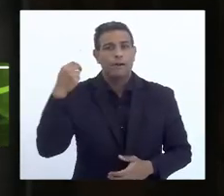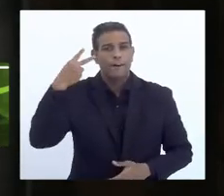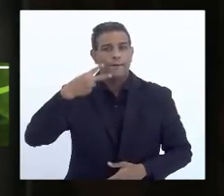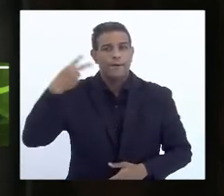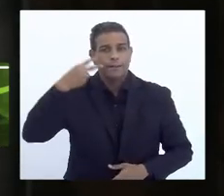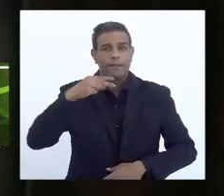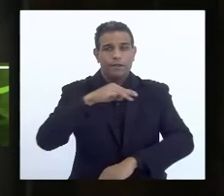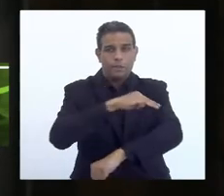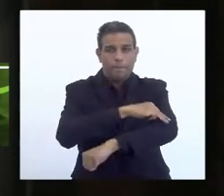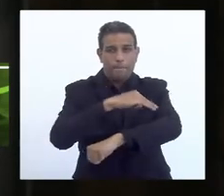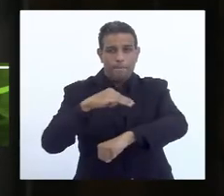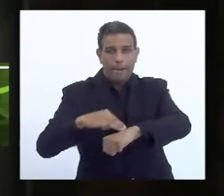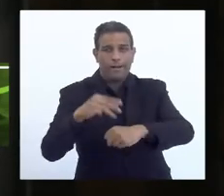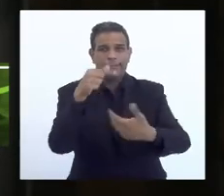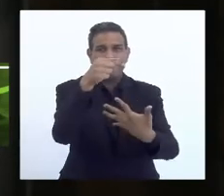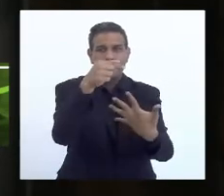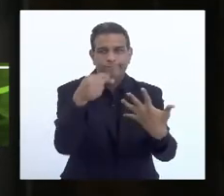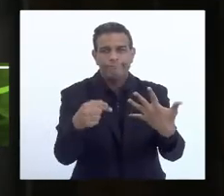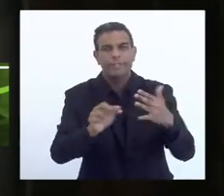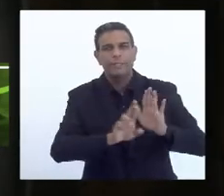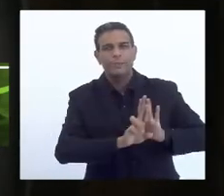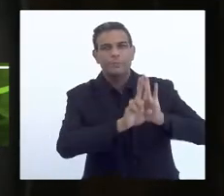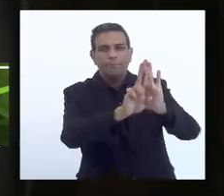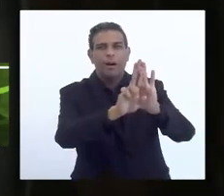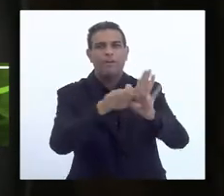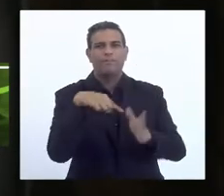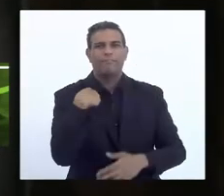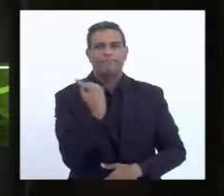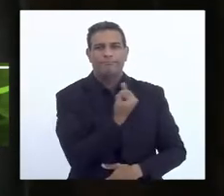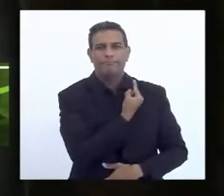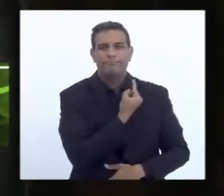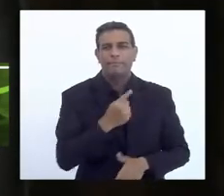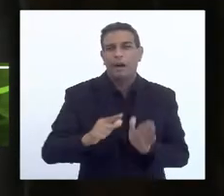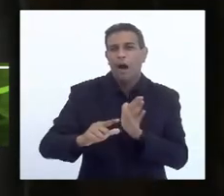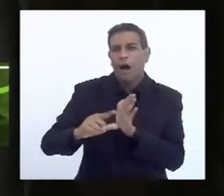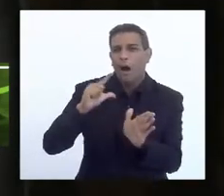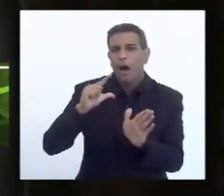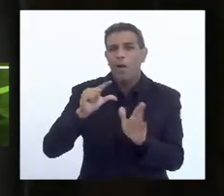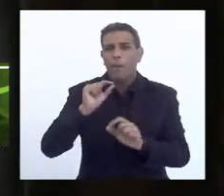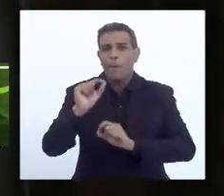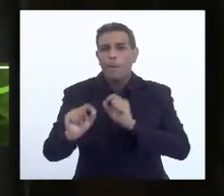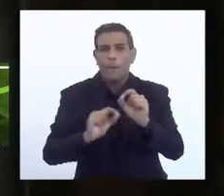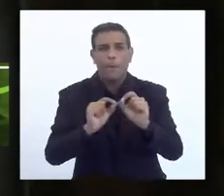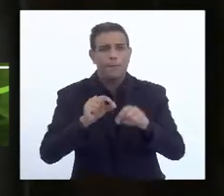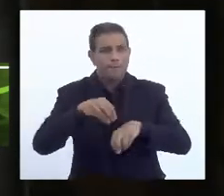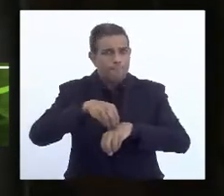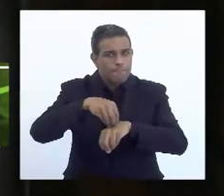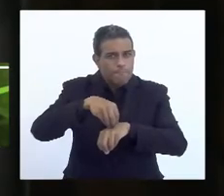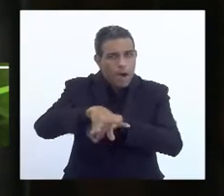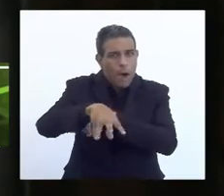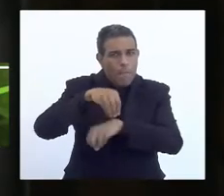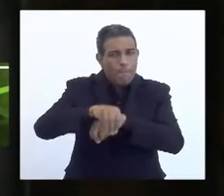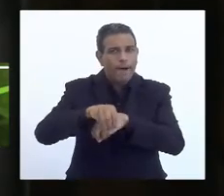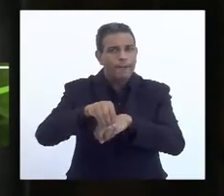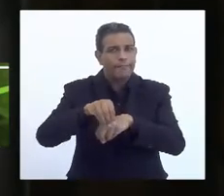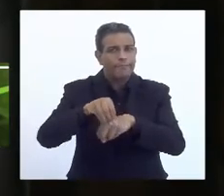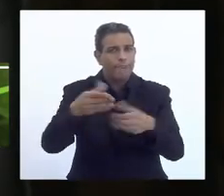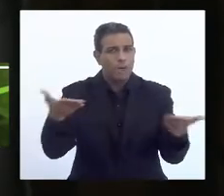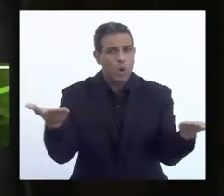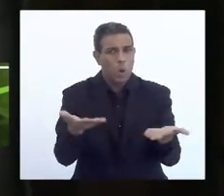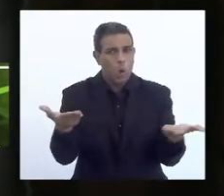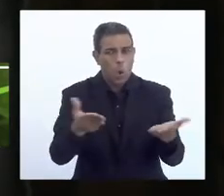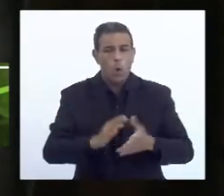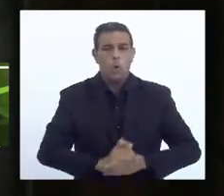Macaé. Então, essa é a relação. E a gente, antes de passar a palavra, eu queria só falar que também